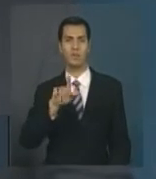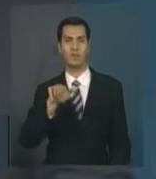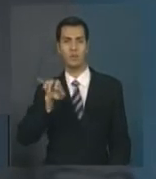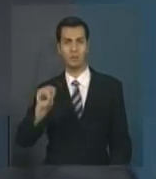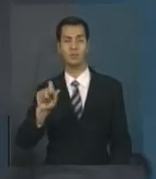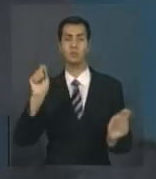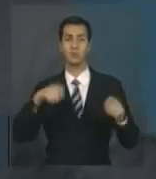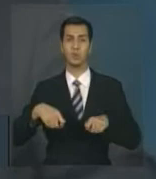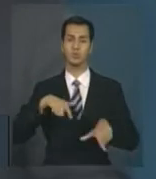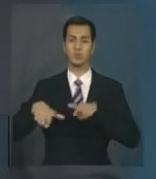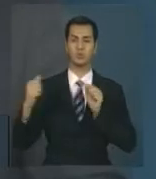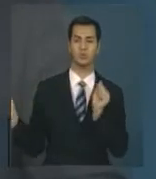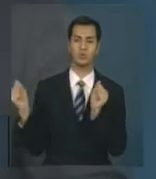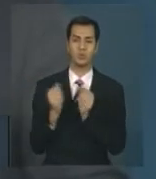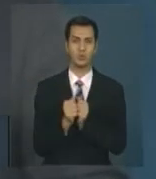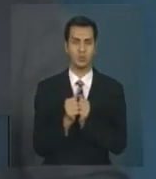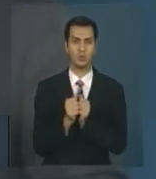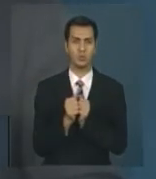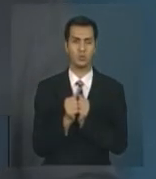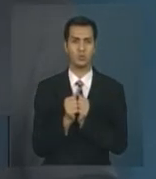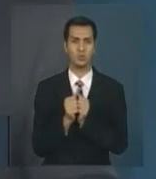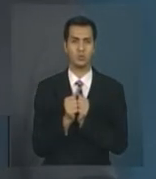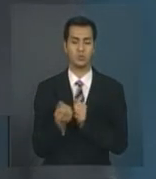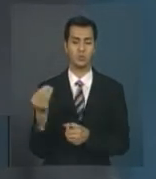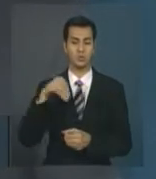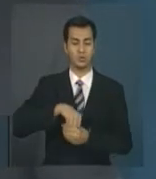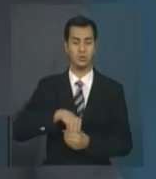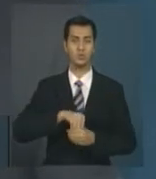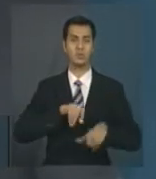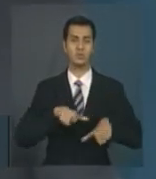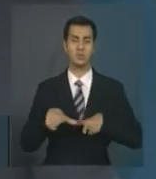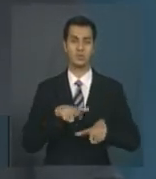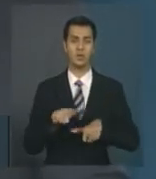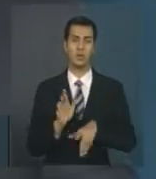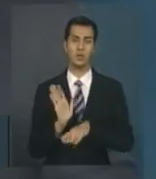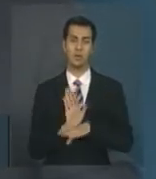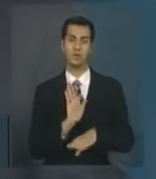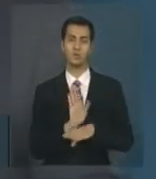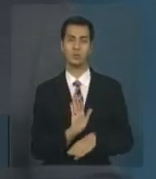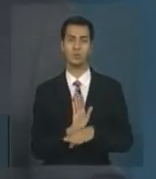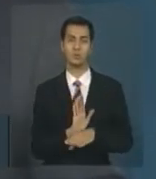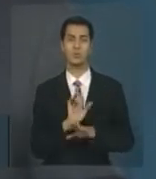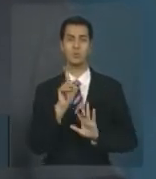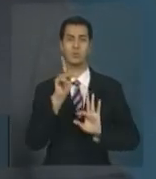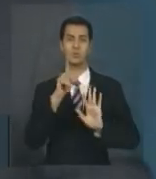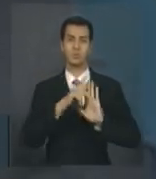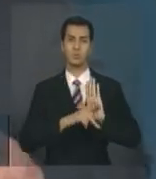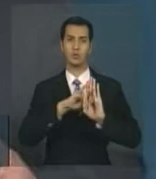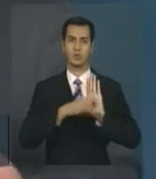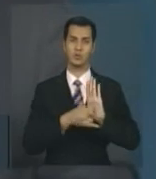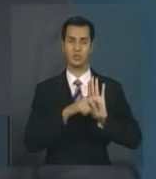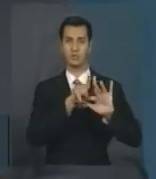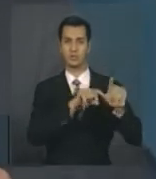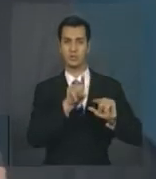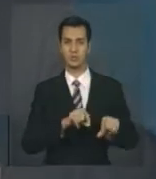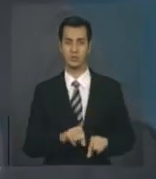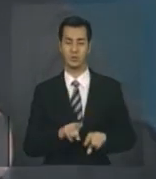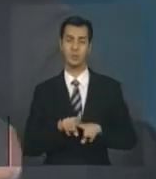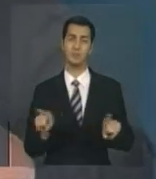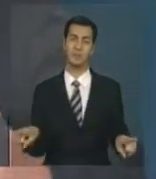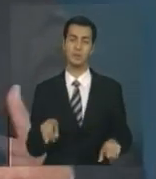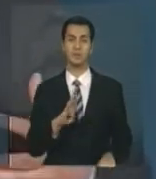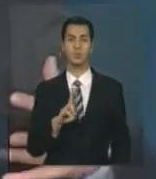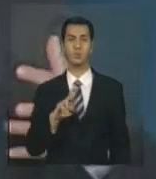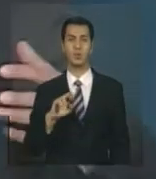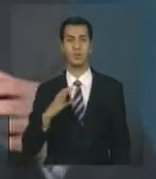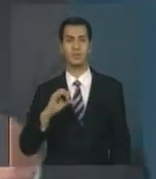para reforçar o nosso quadro aqui, para poder ajudar na seleção desses projetos. Felizmente, a